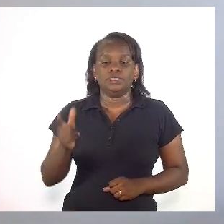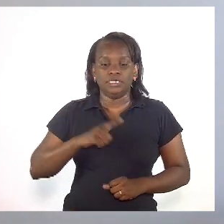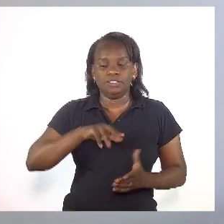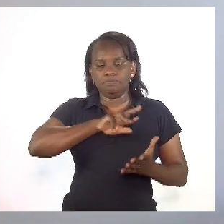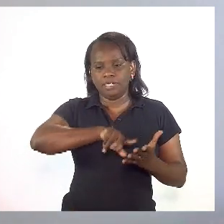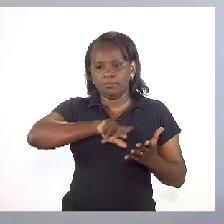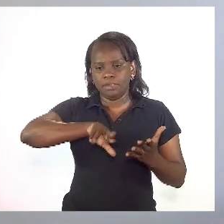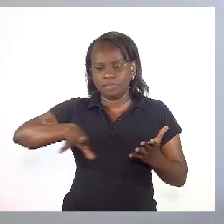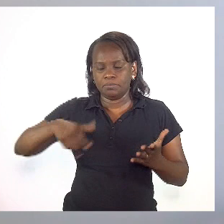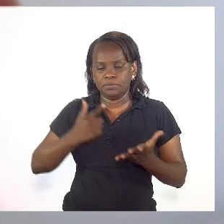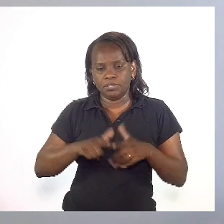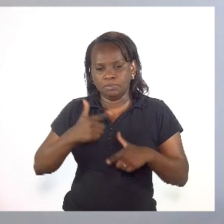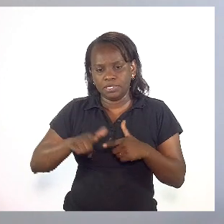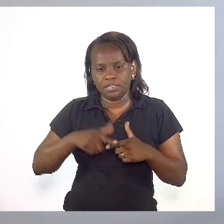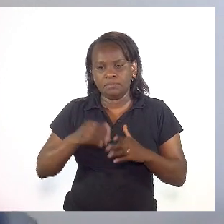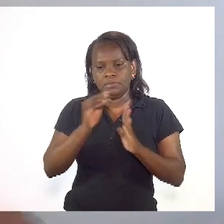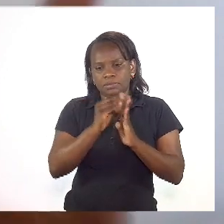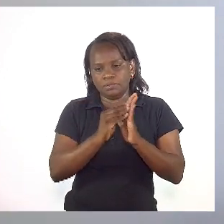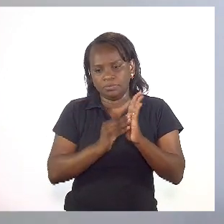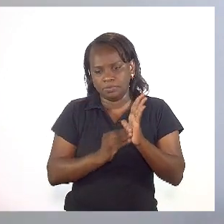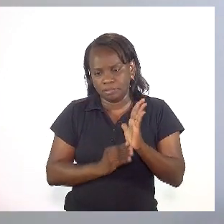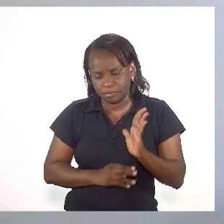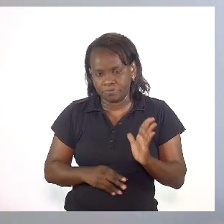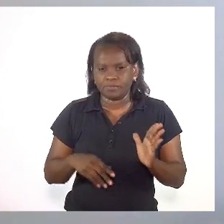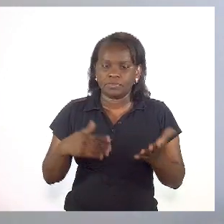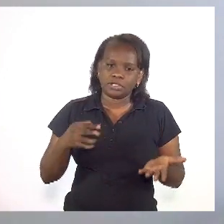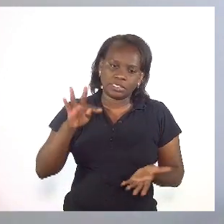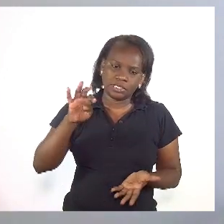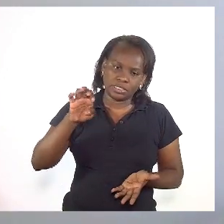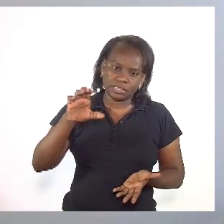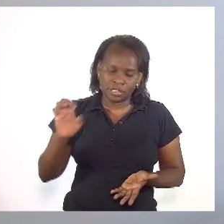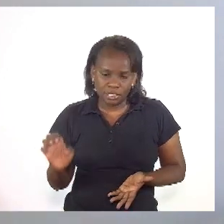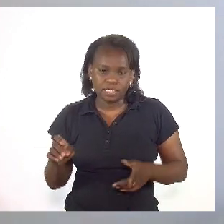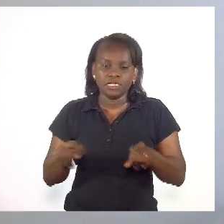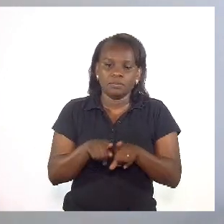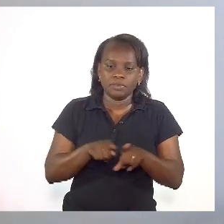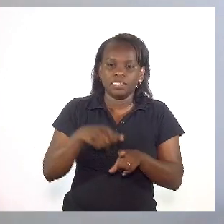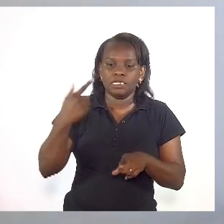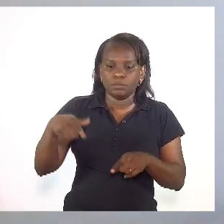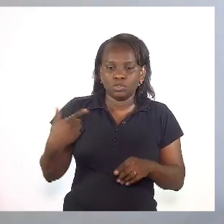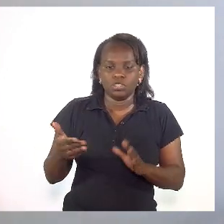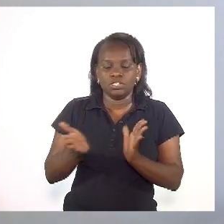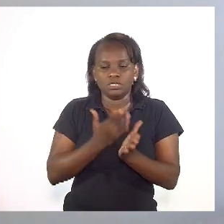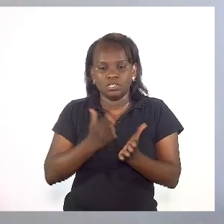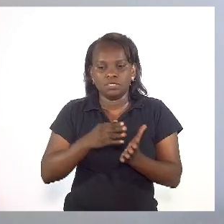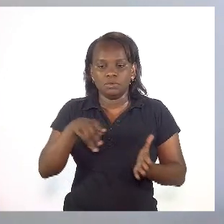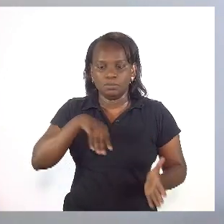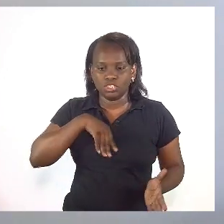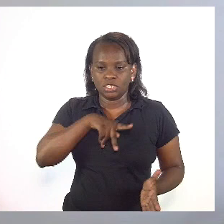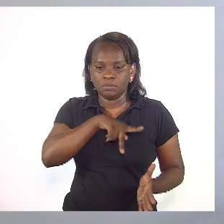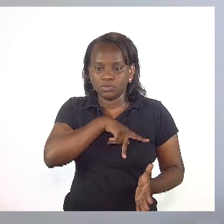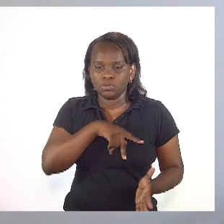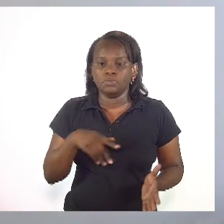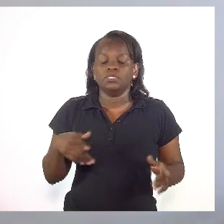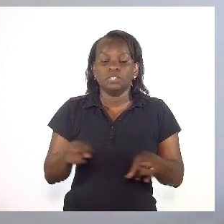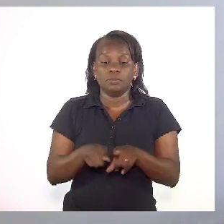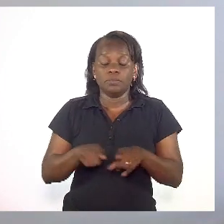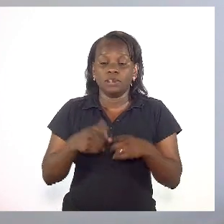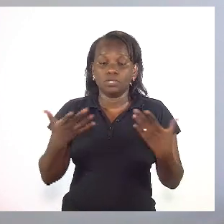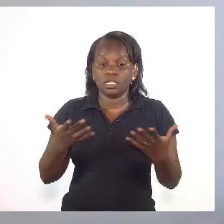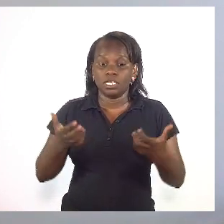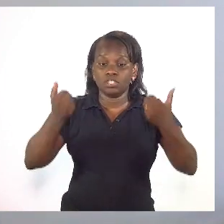outras questões que foram enumeradas, seja pelo TSE, depois também numa cartilha do Ministério Público, mas um ponto que eu